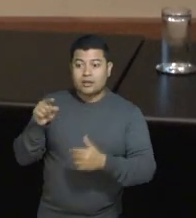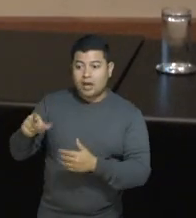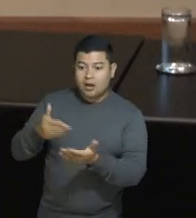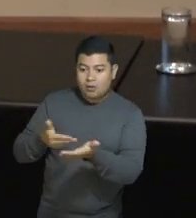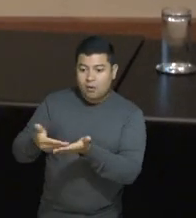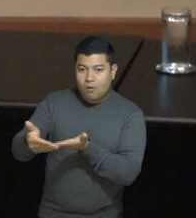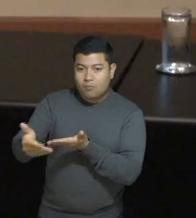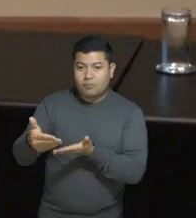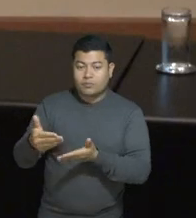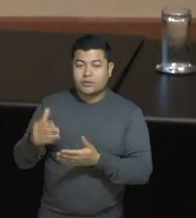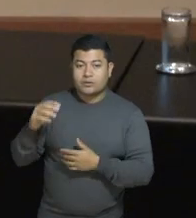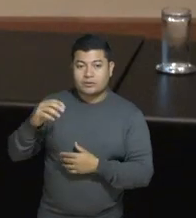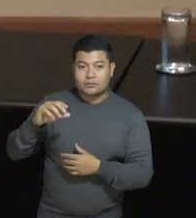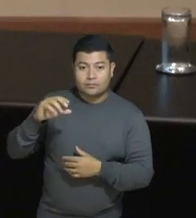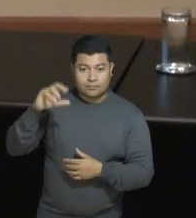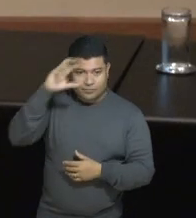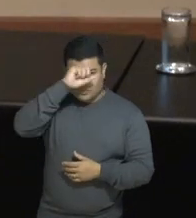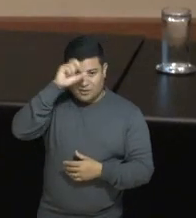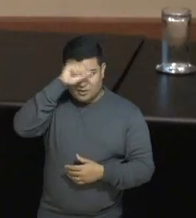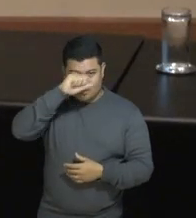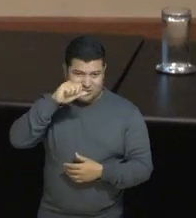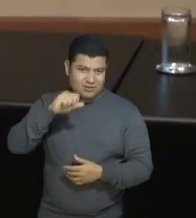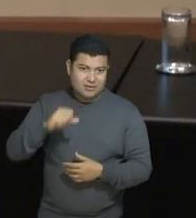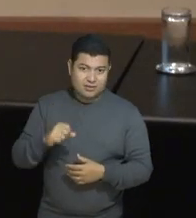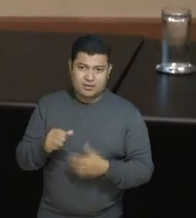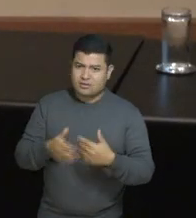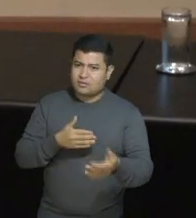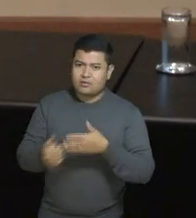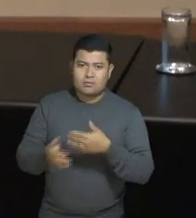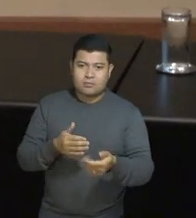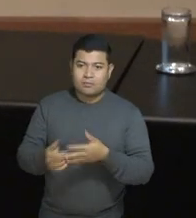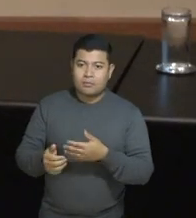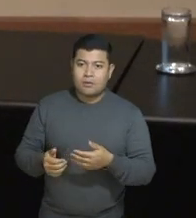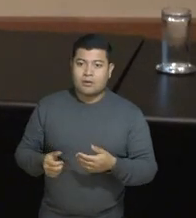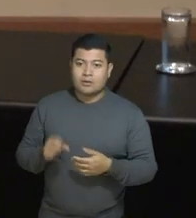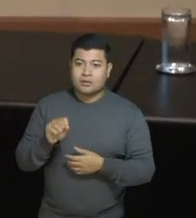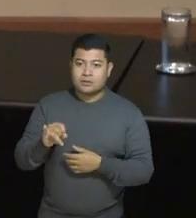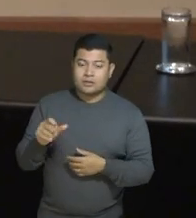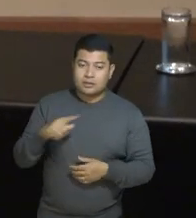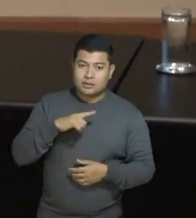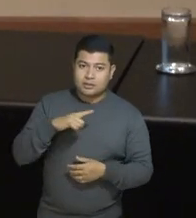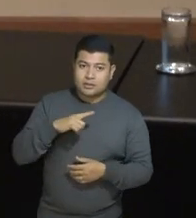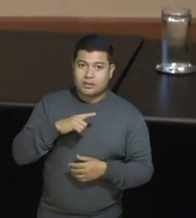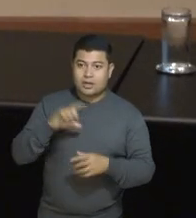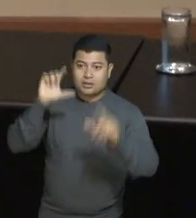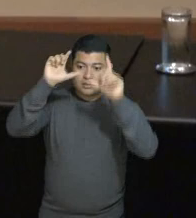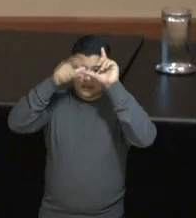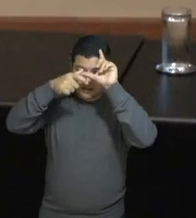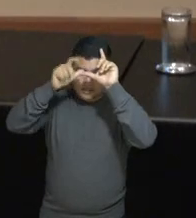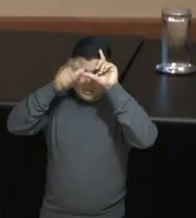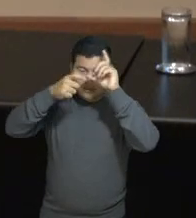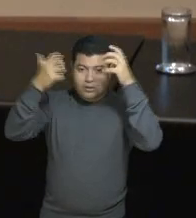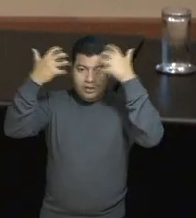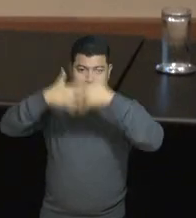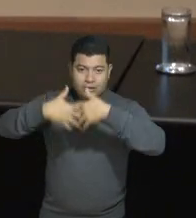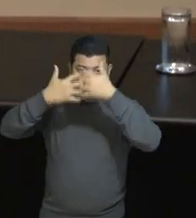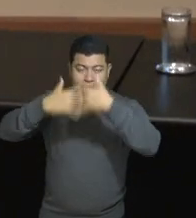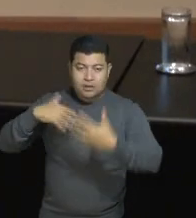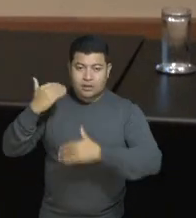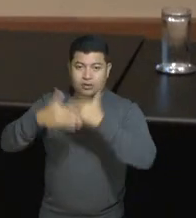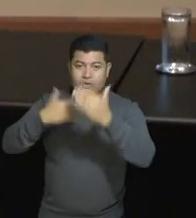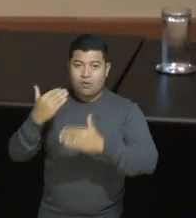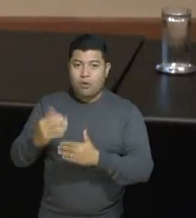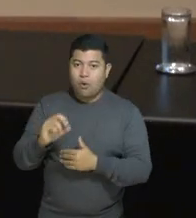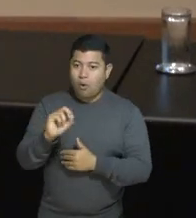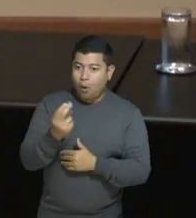de aprendizagem, independente se nós temos crianças do transtorno do neurodesenvolvimento, com transtorno de aprendizagem,